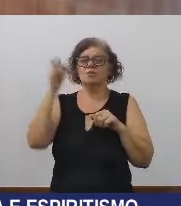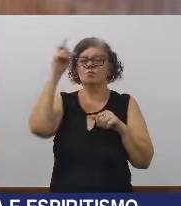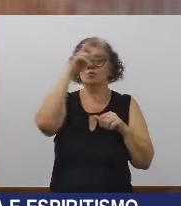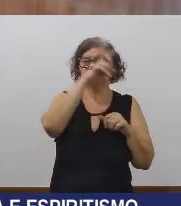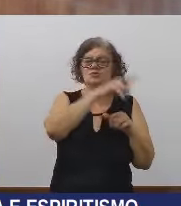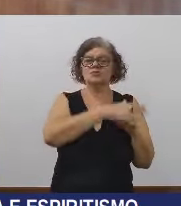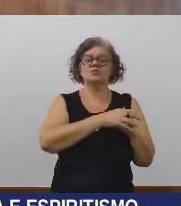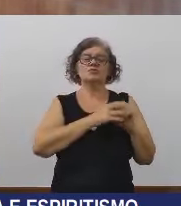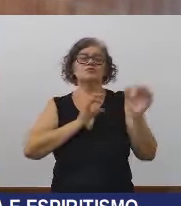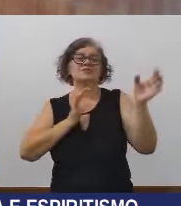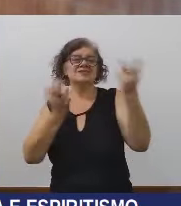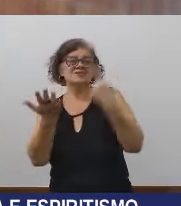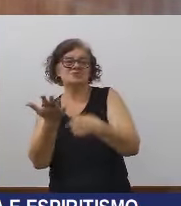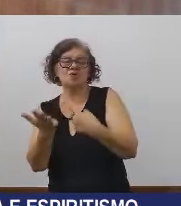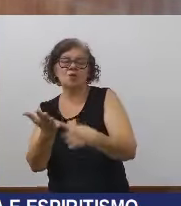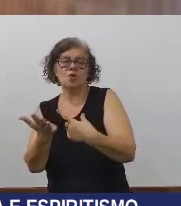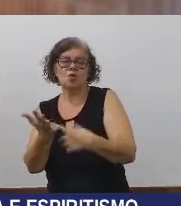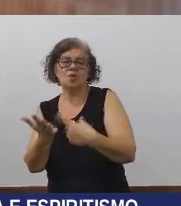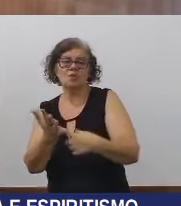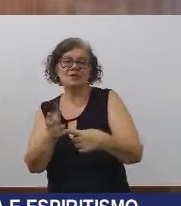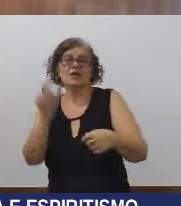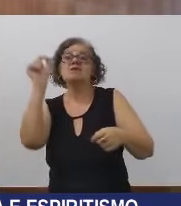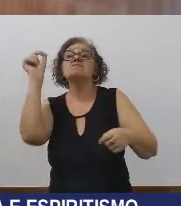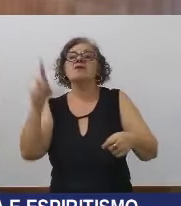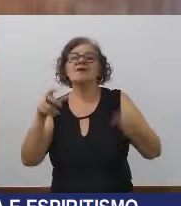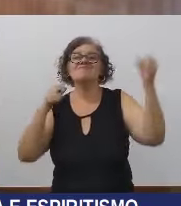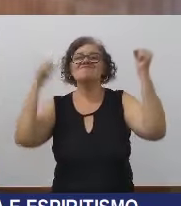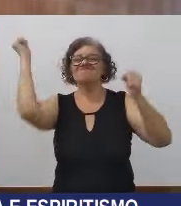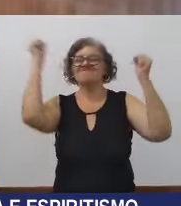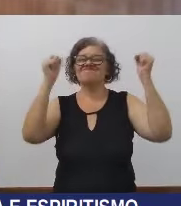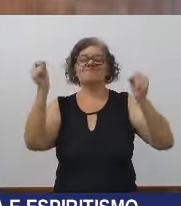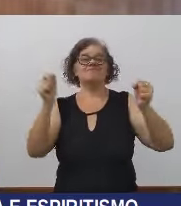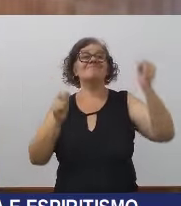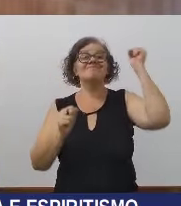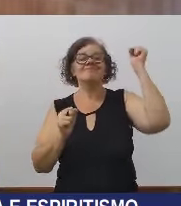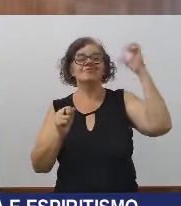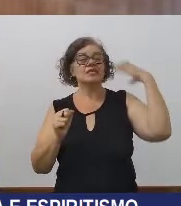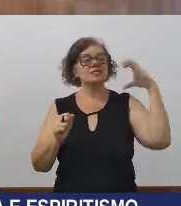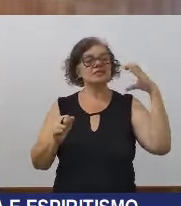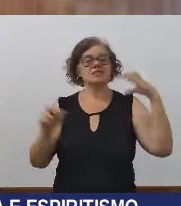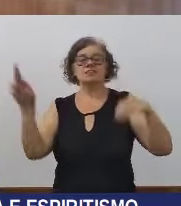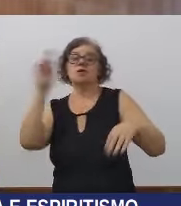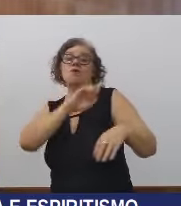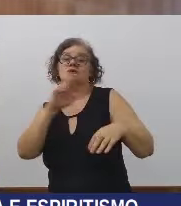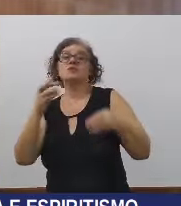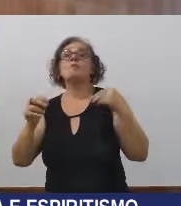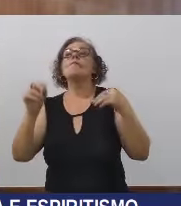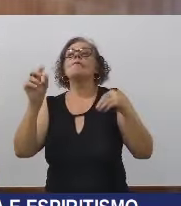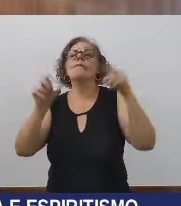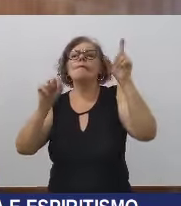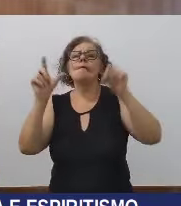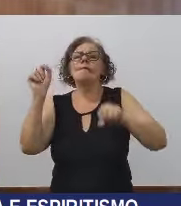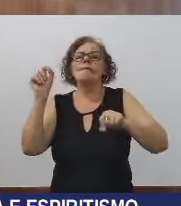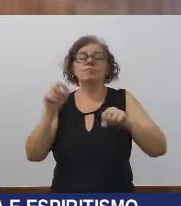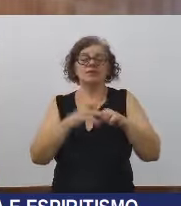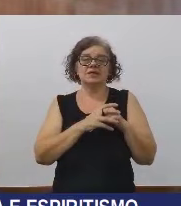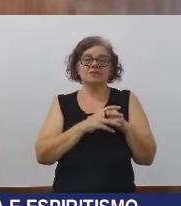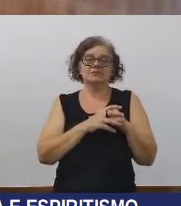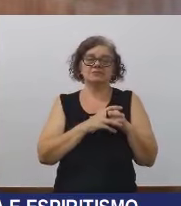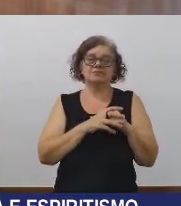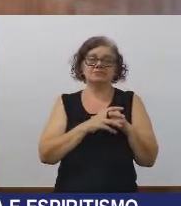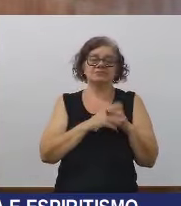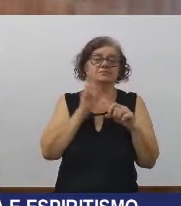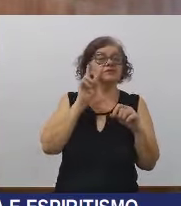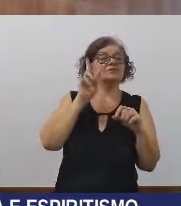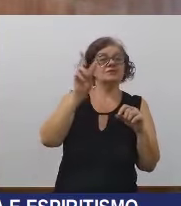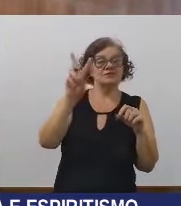Então é muito difícil estabelecermos alguém que vai ganhar nesse debate, seja a ciência ou seja a religião.